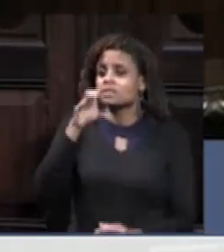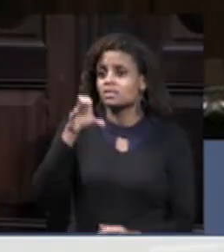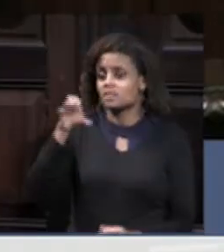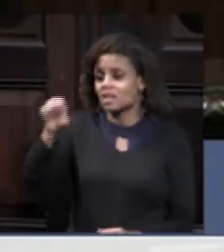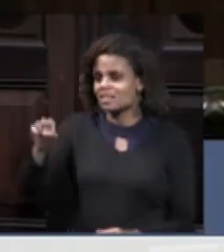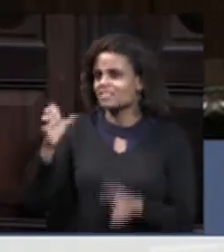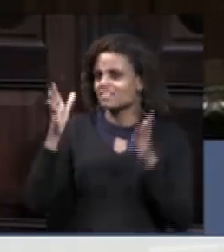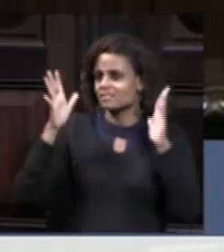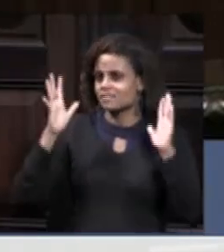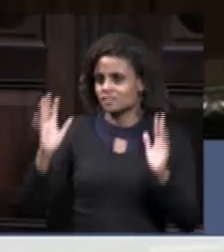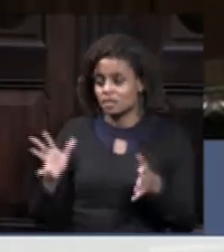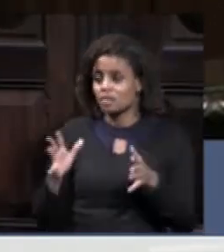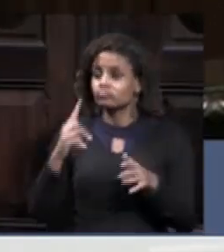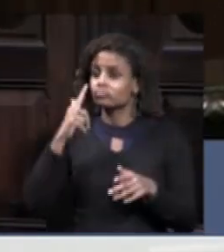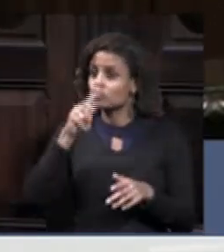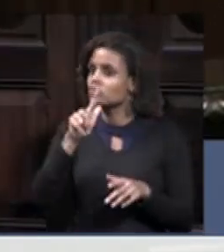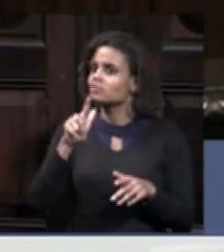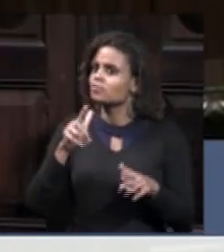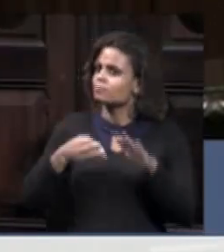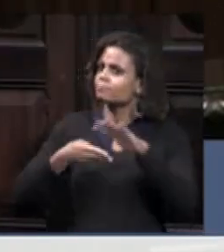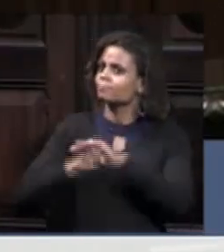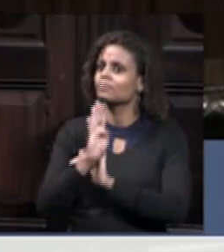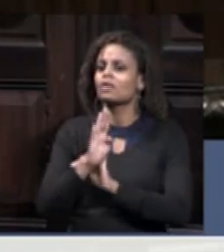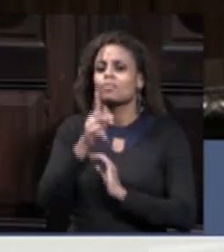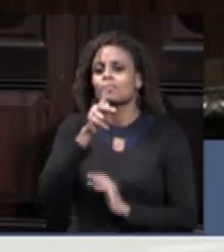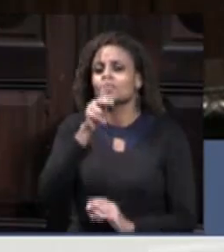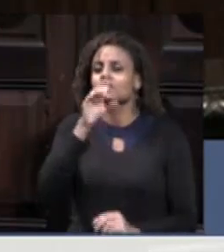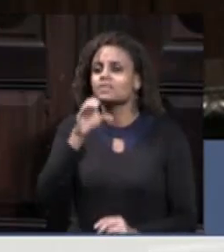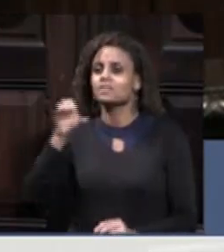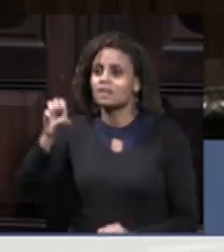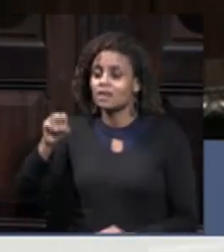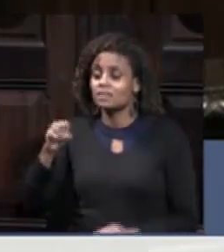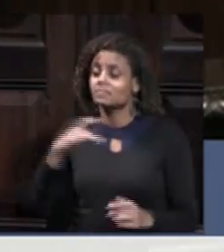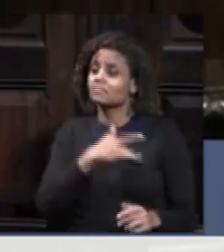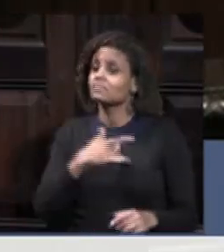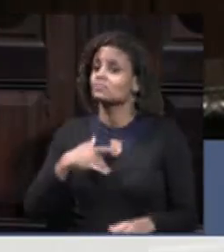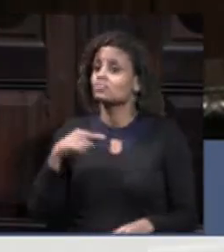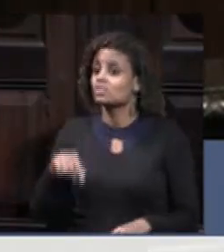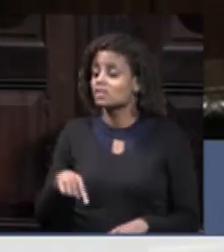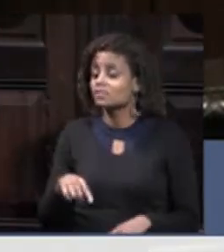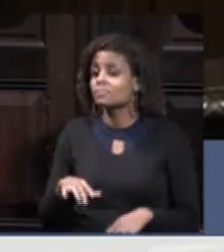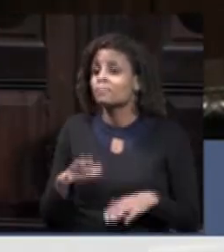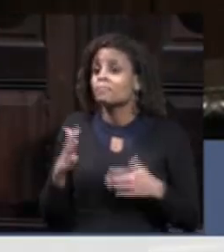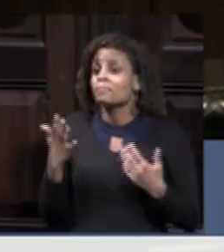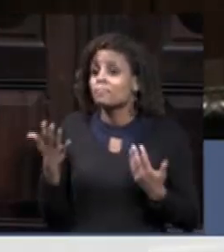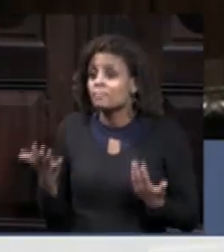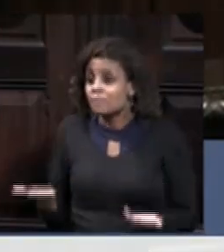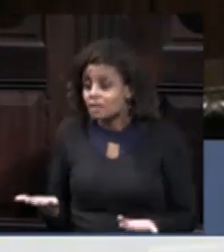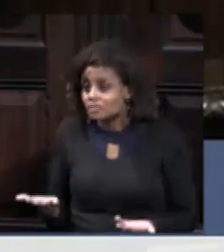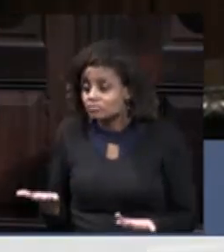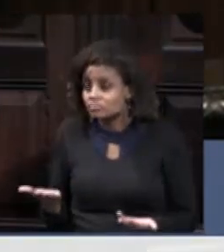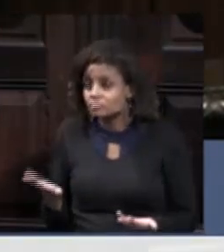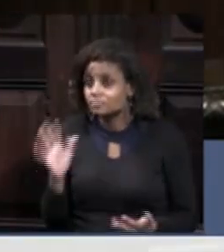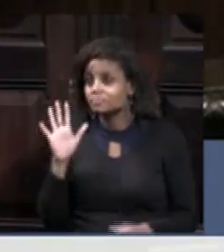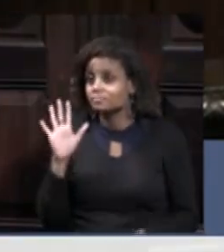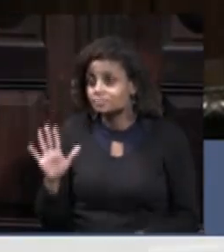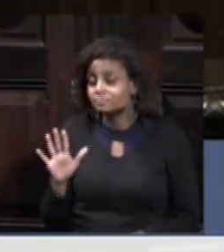logrou aprovar o PCSS da saúde aqui na Assembleia, entretanto, até hoje, não